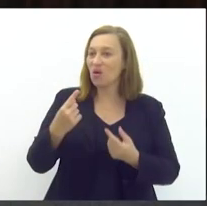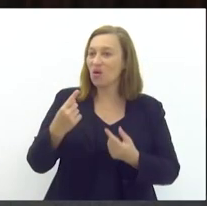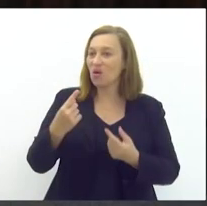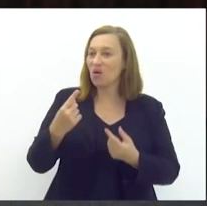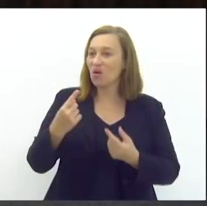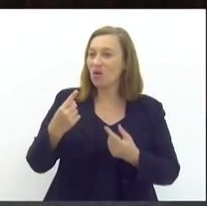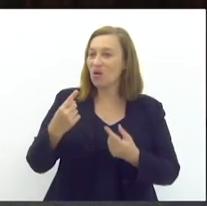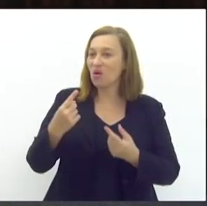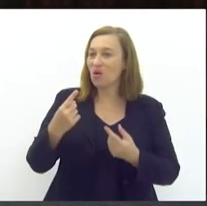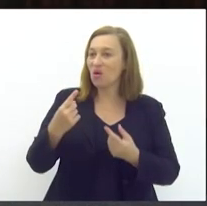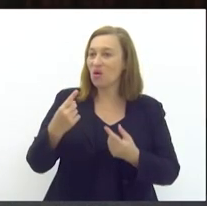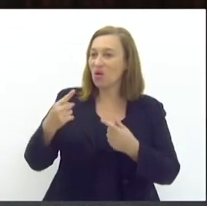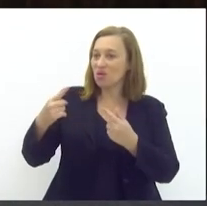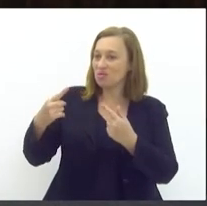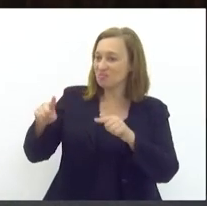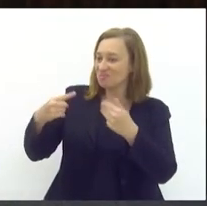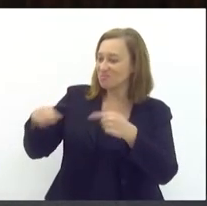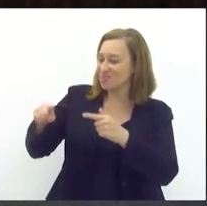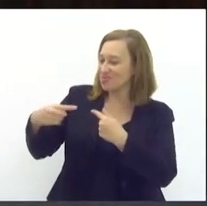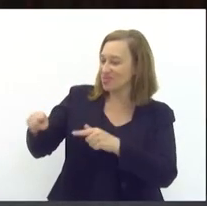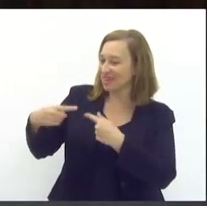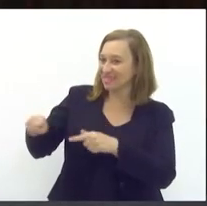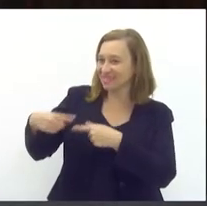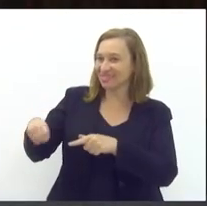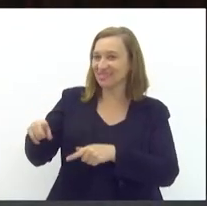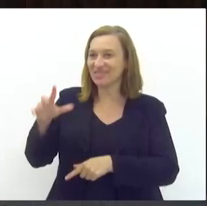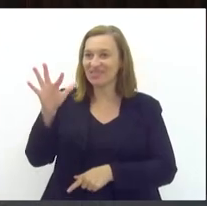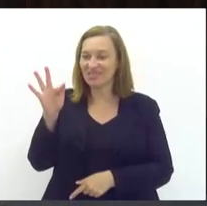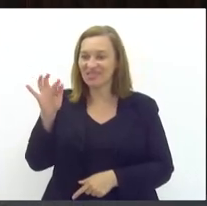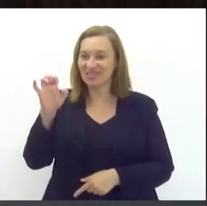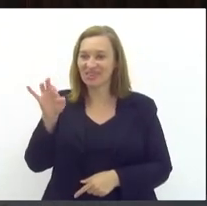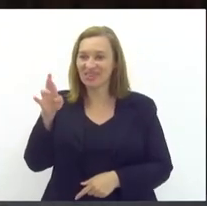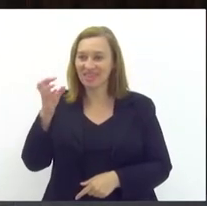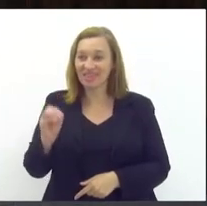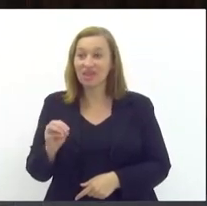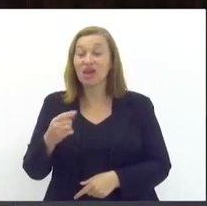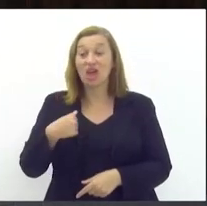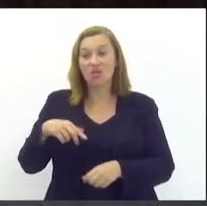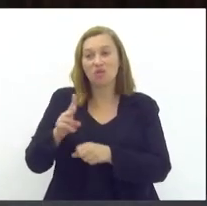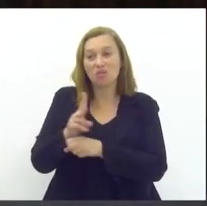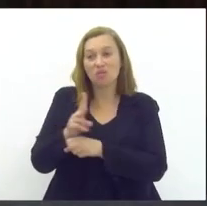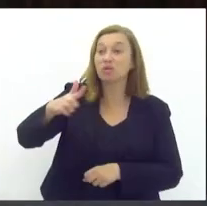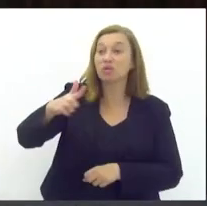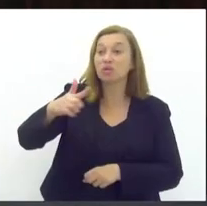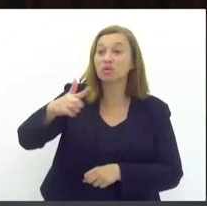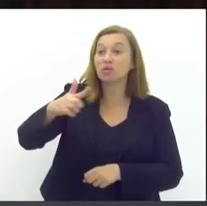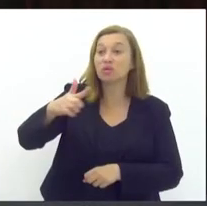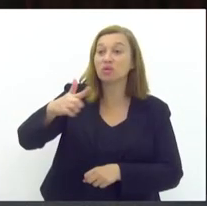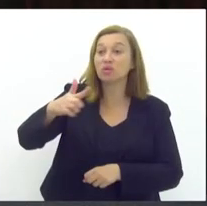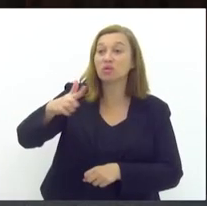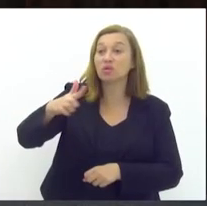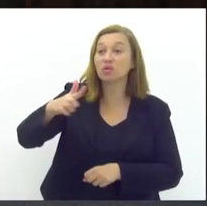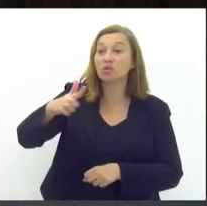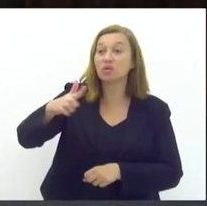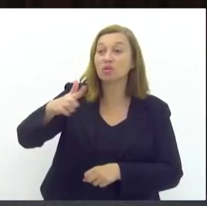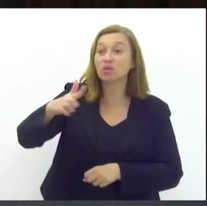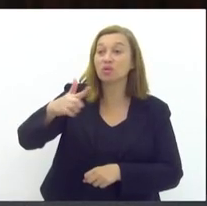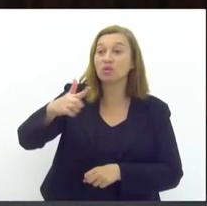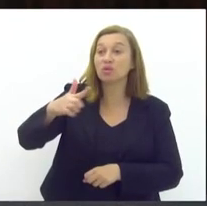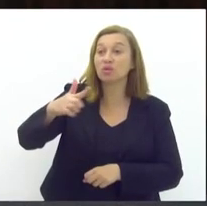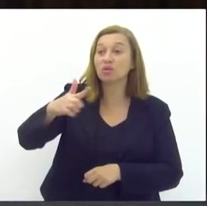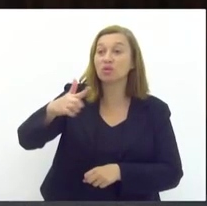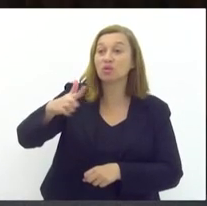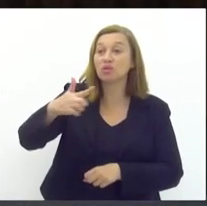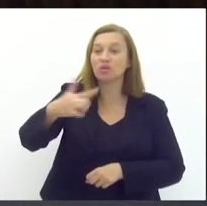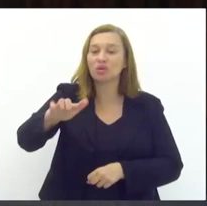é só provocação procurar Fernando gaja Silveira e os outros autores que eu